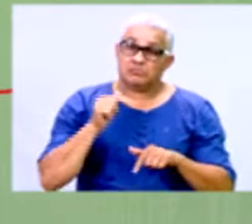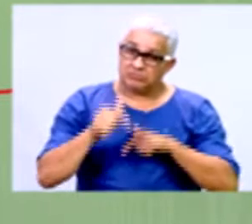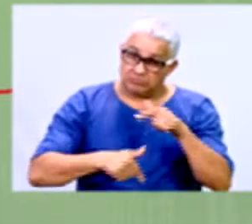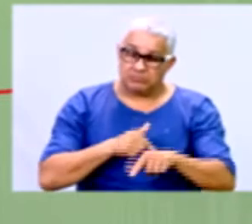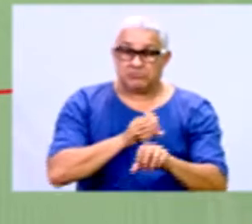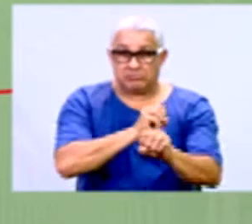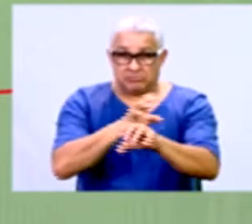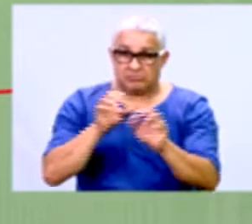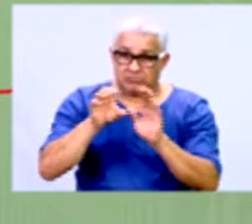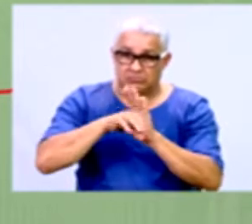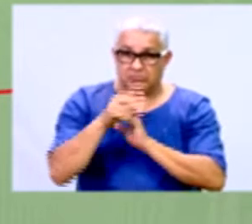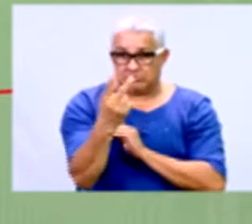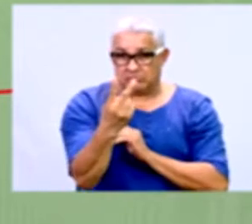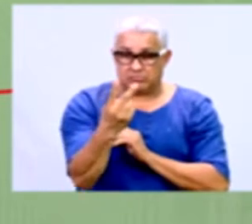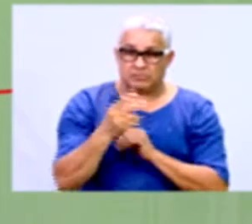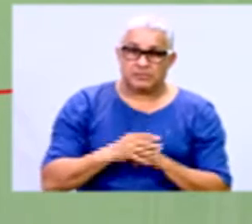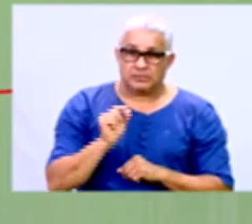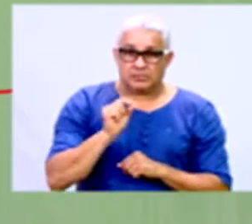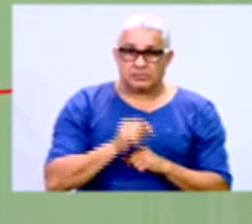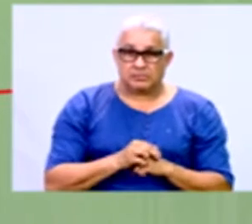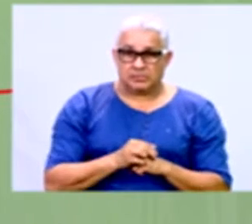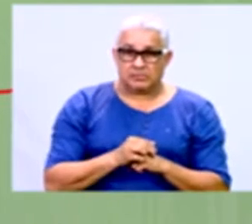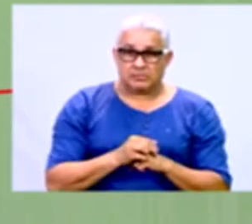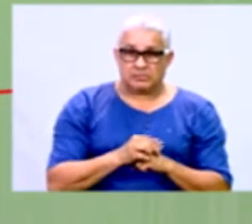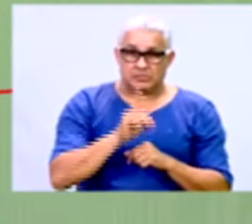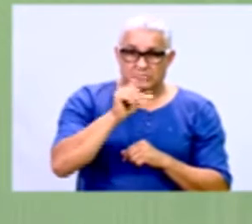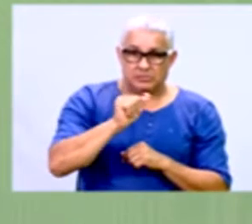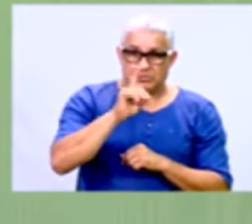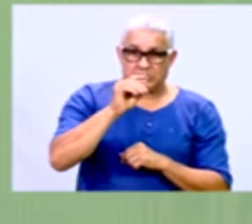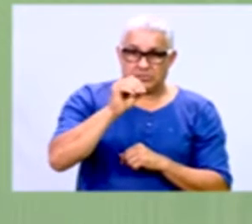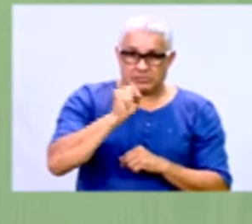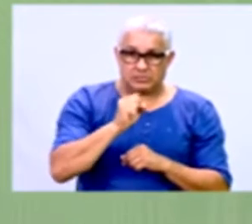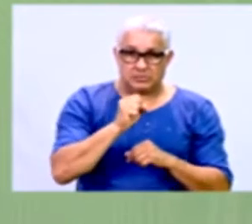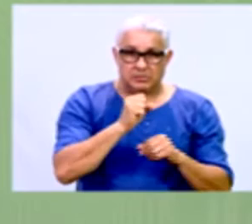dois conceitos na questão da estrutura de transferência de dados.